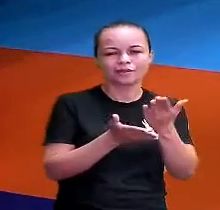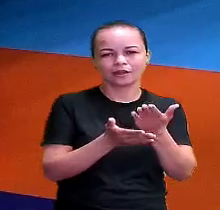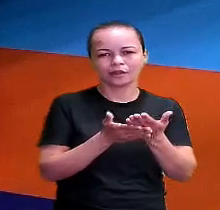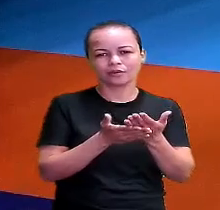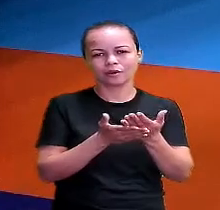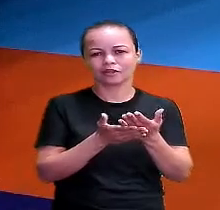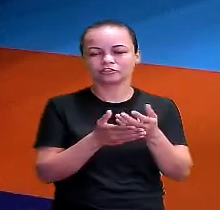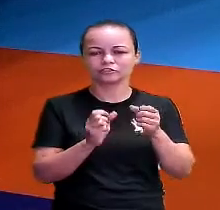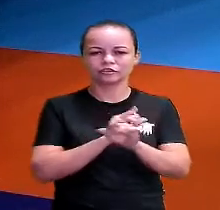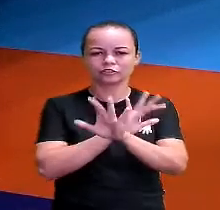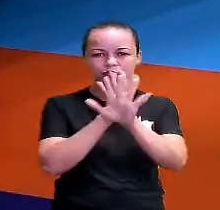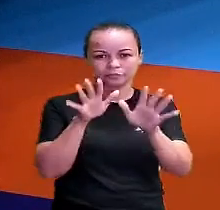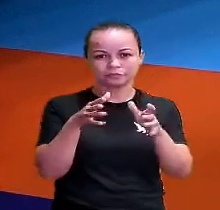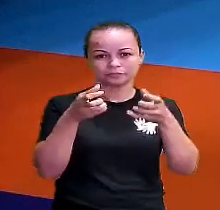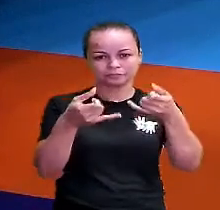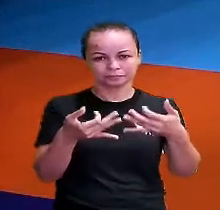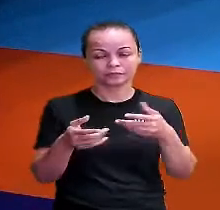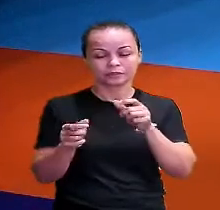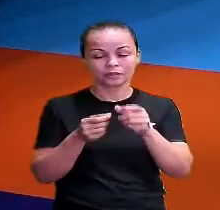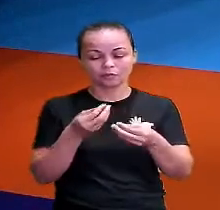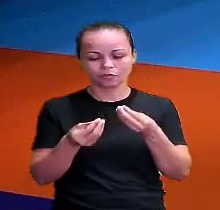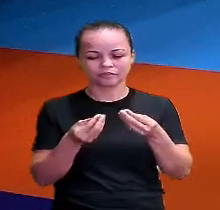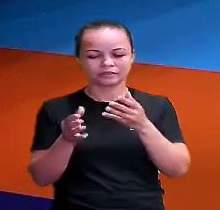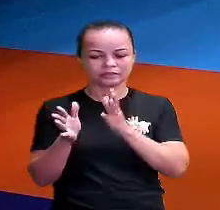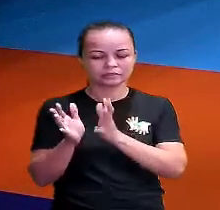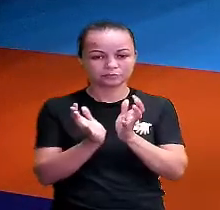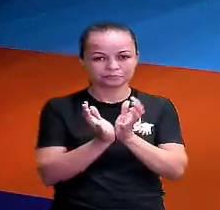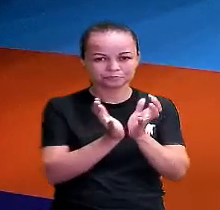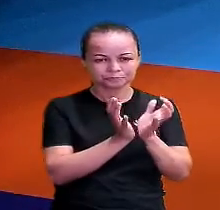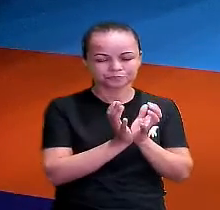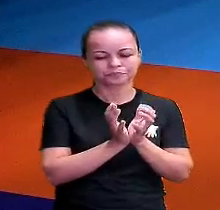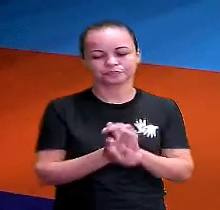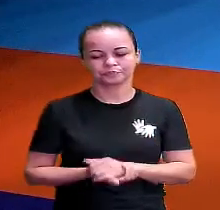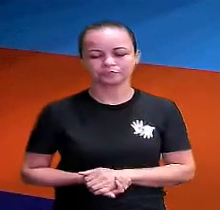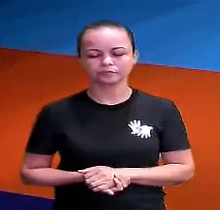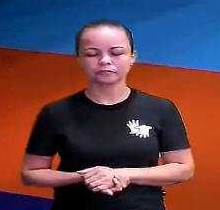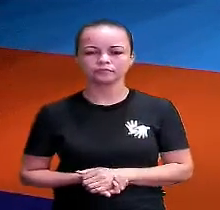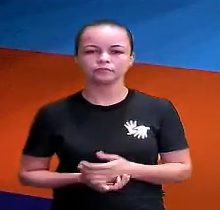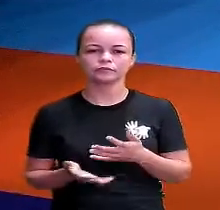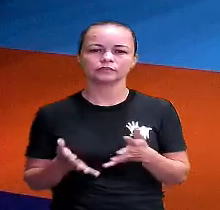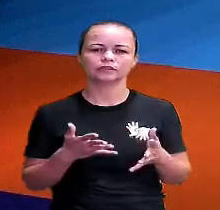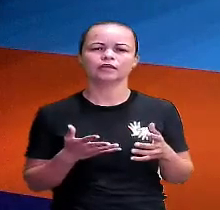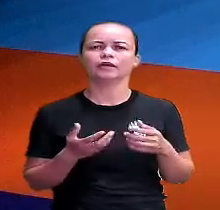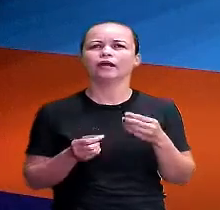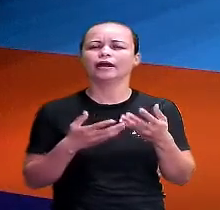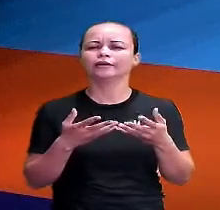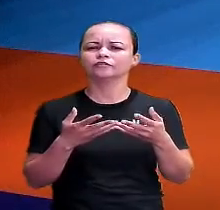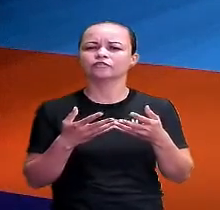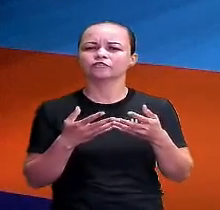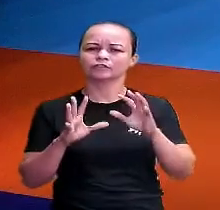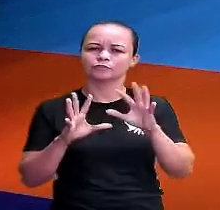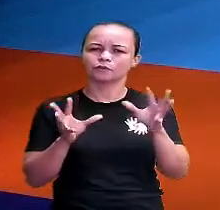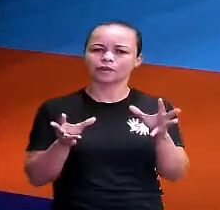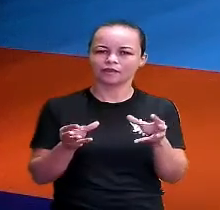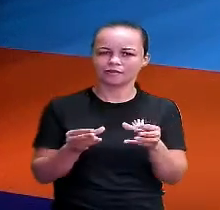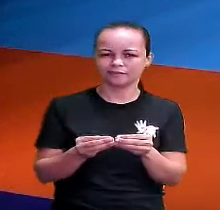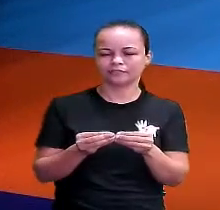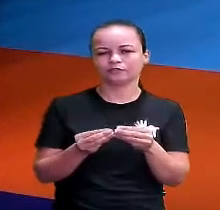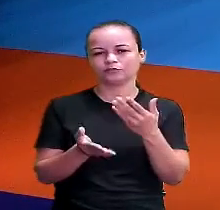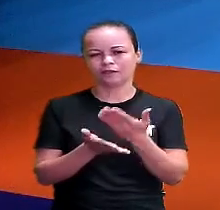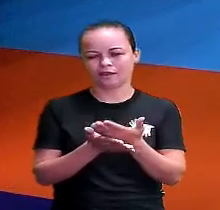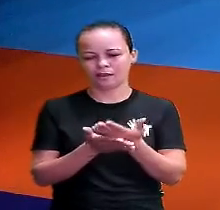processo de reagrupamento, tá certo? E aí, a gente vai começar fazendo uma revisão das nossas